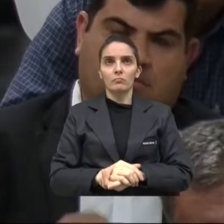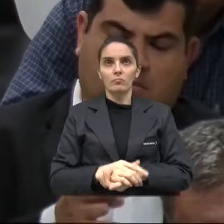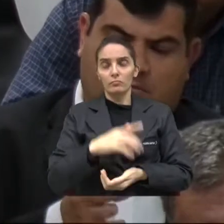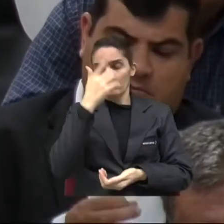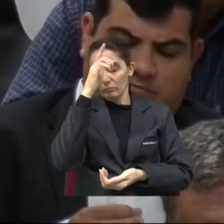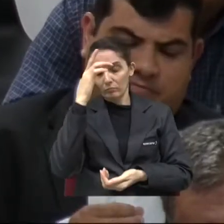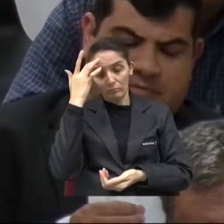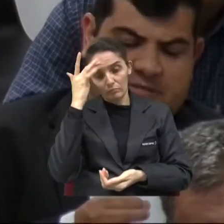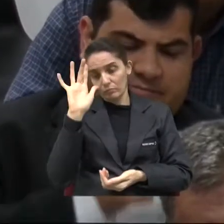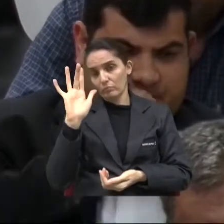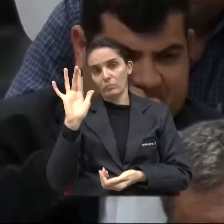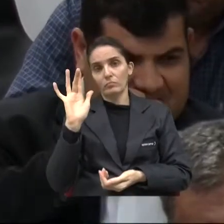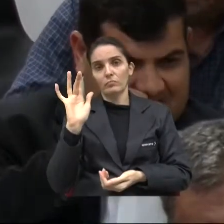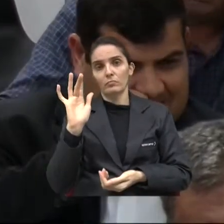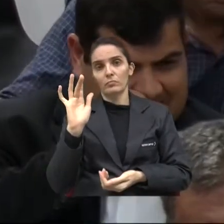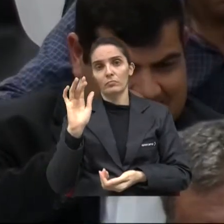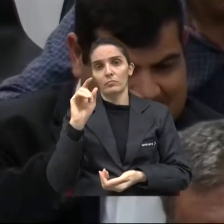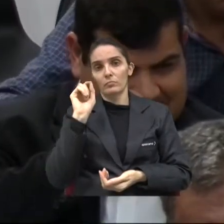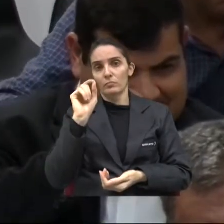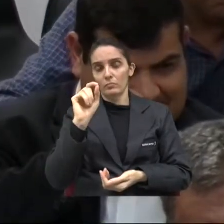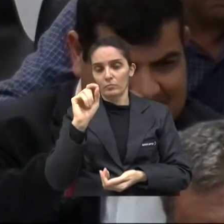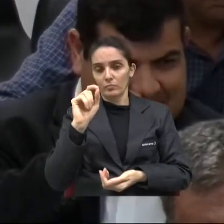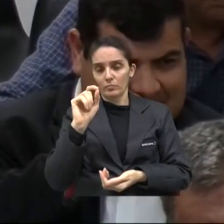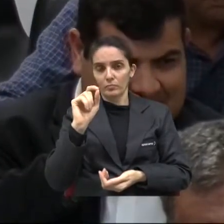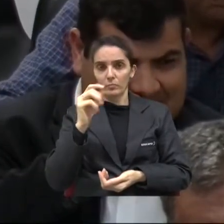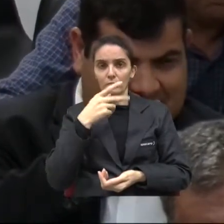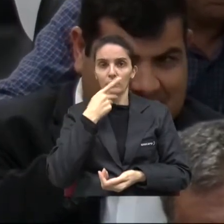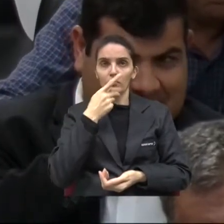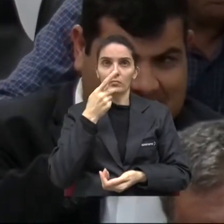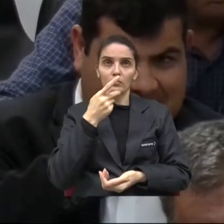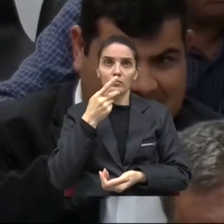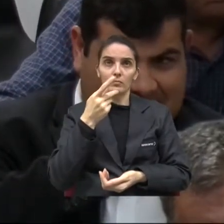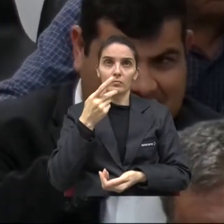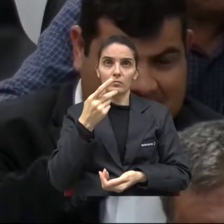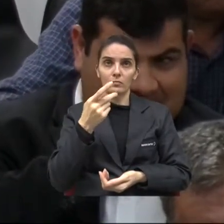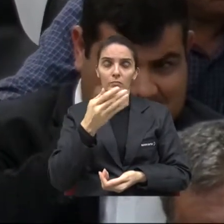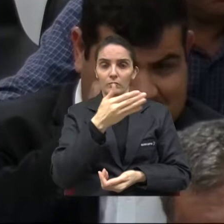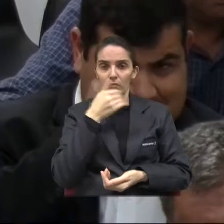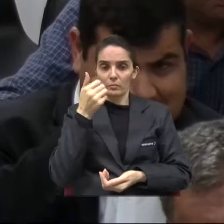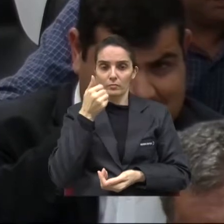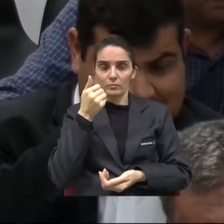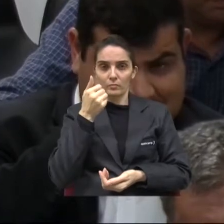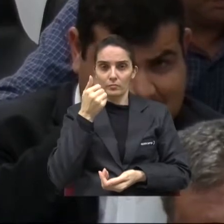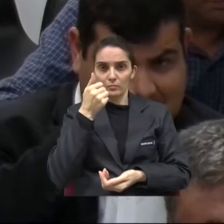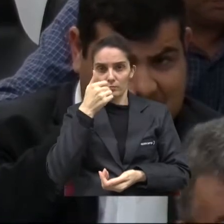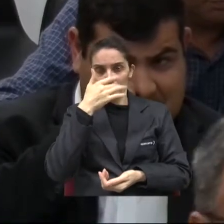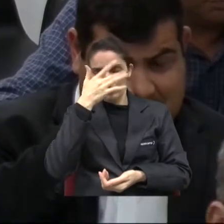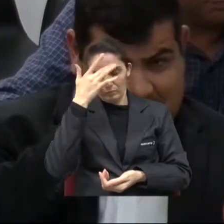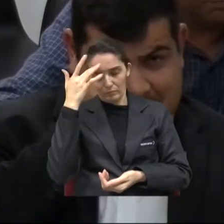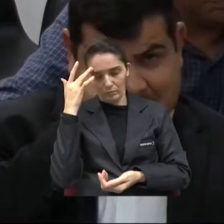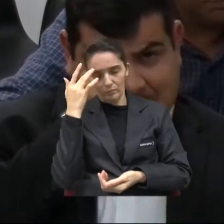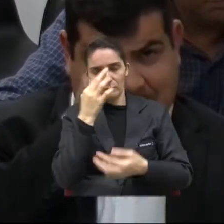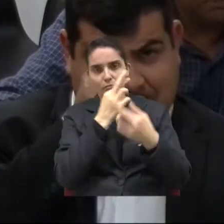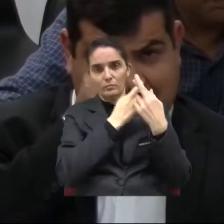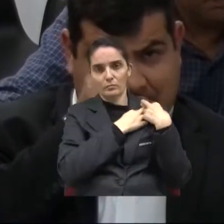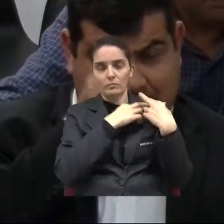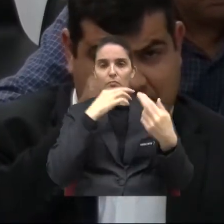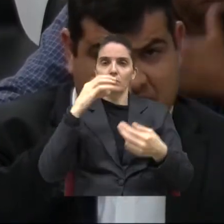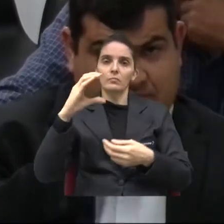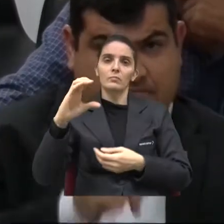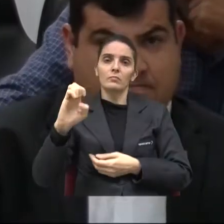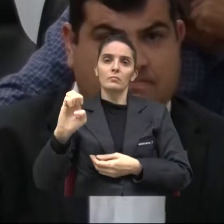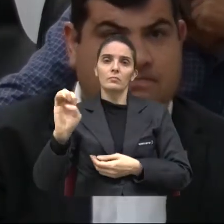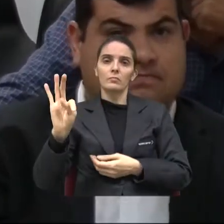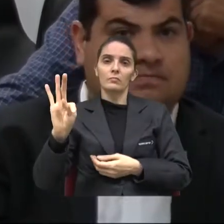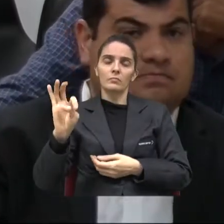Eu acho que quem tem que decifrar ou falar sobre isso é quem compete, que é o meio ambiente, CETESB, e isso